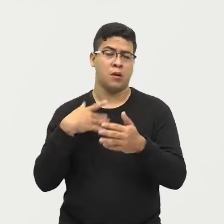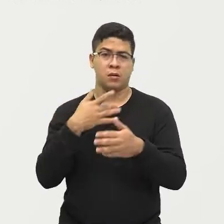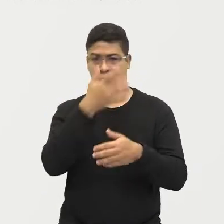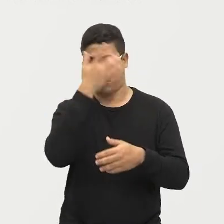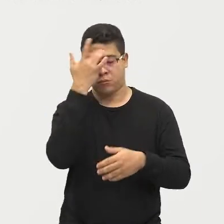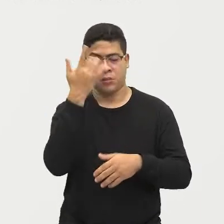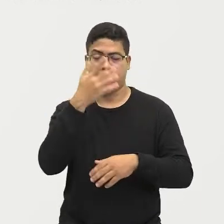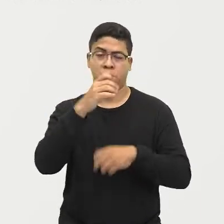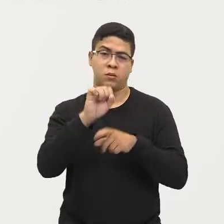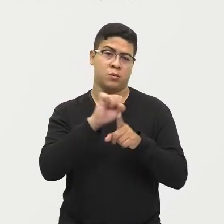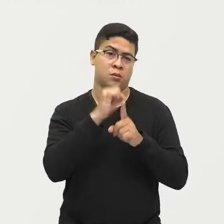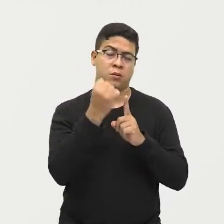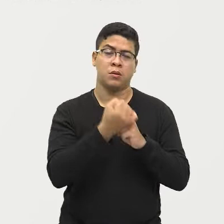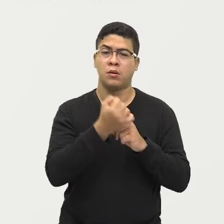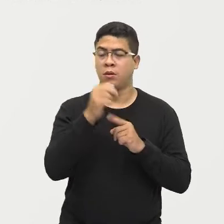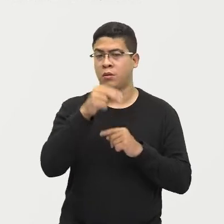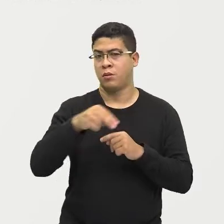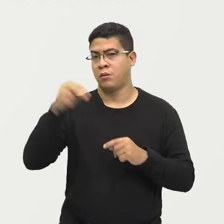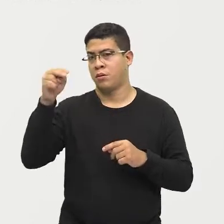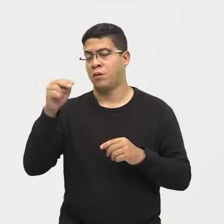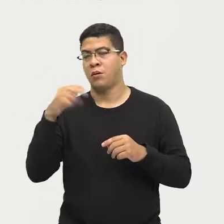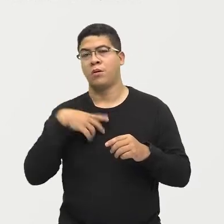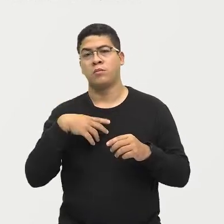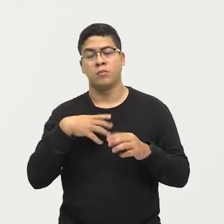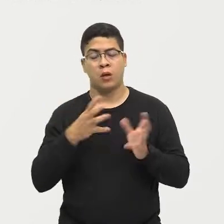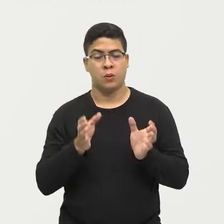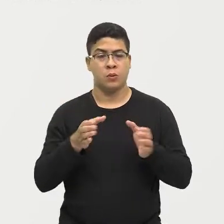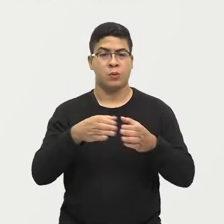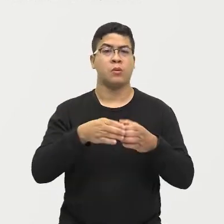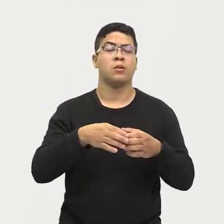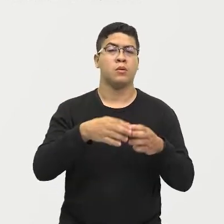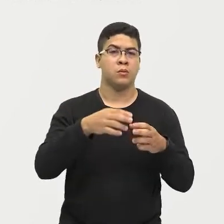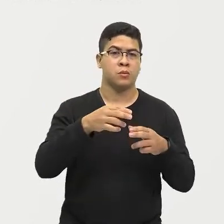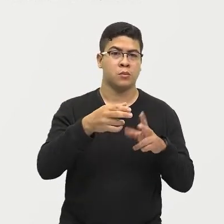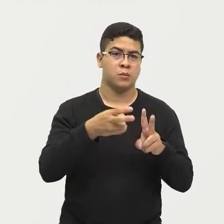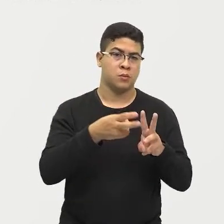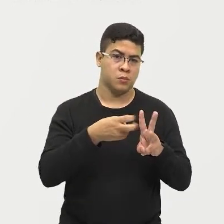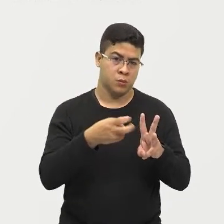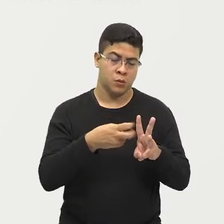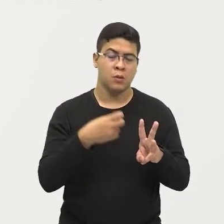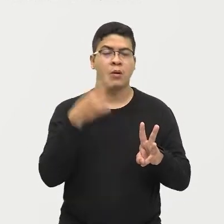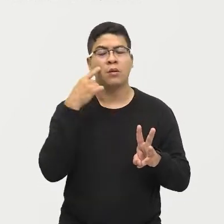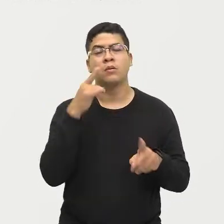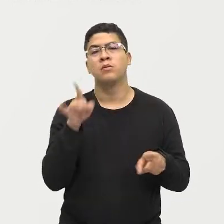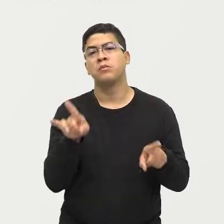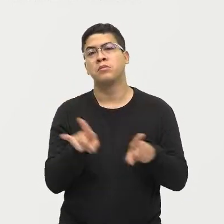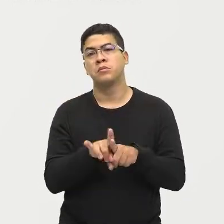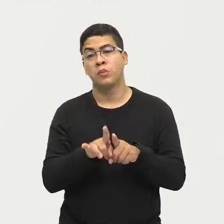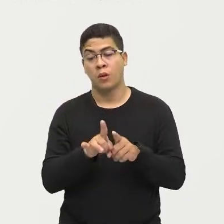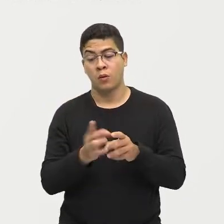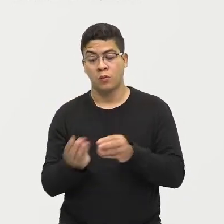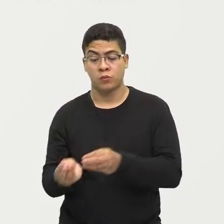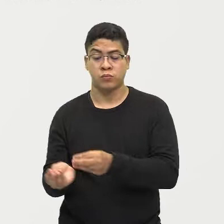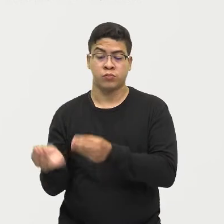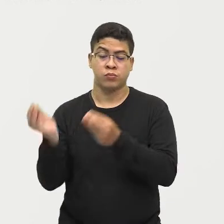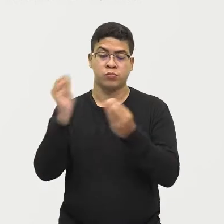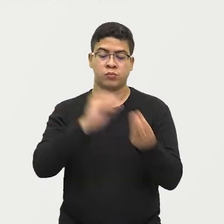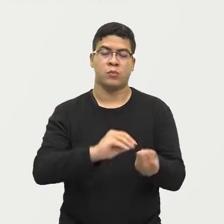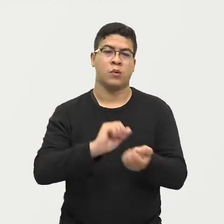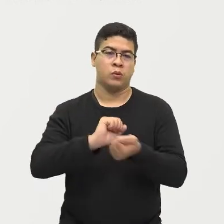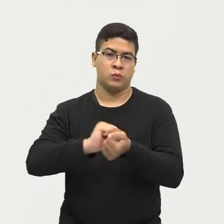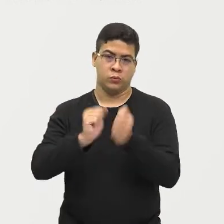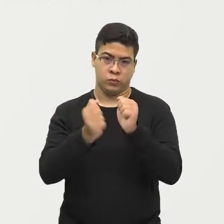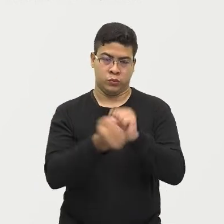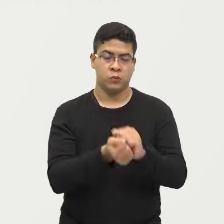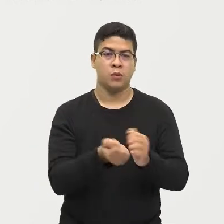tribos, no Nordeste, no povo, e transcrever ali para os seus livros. Muito bem. O que